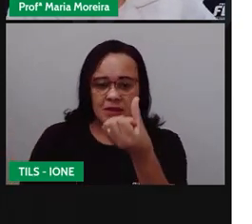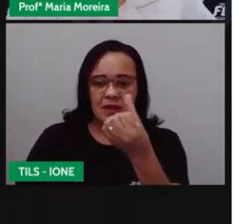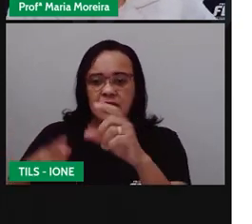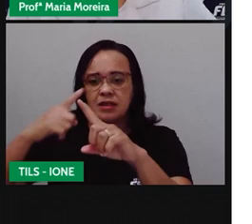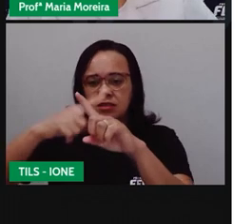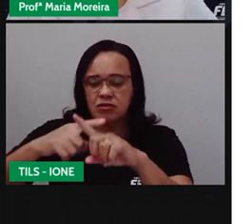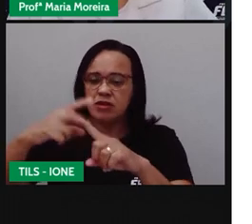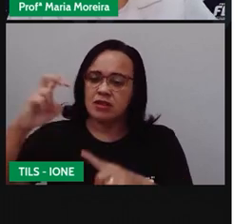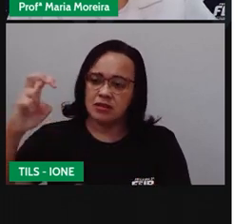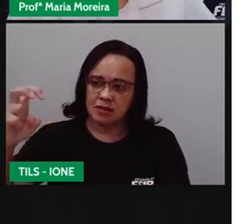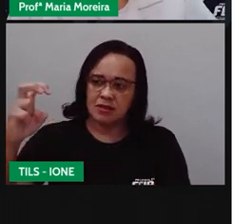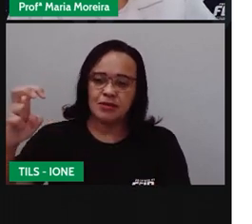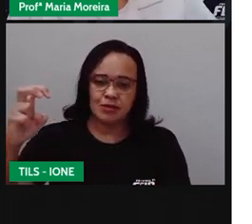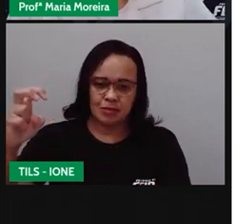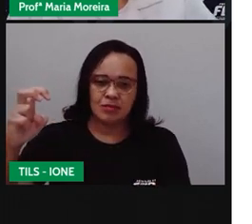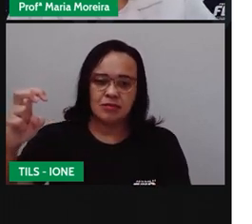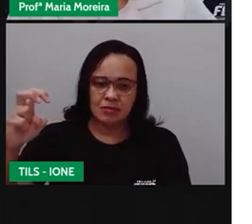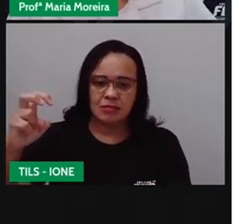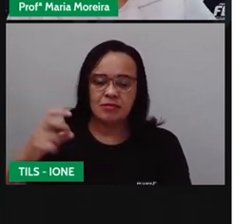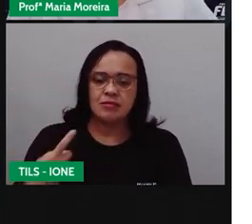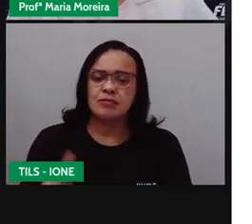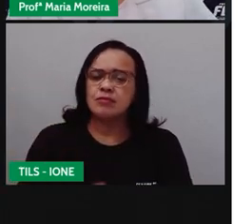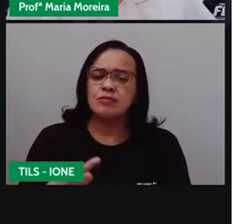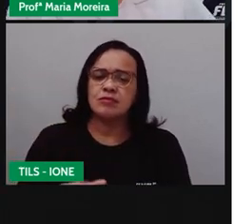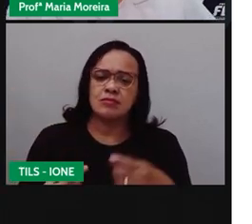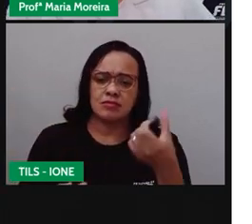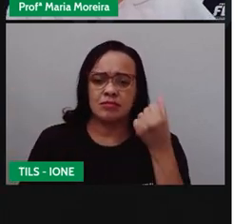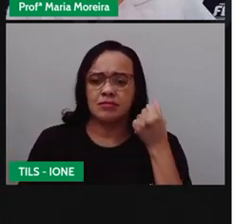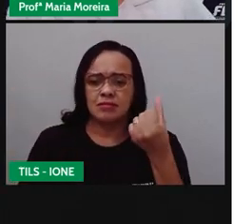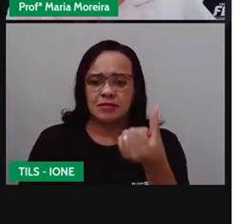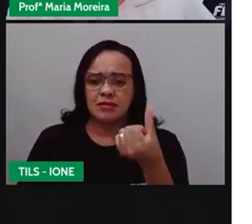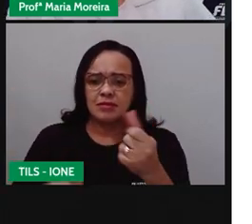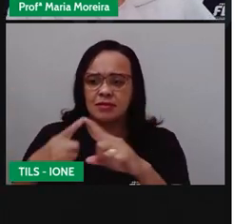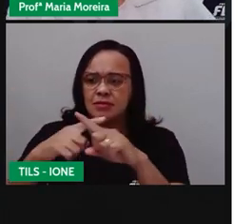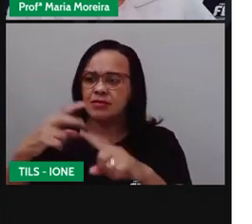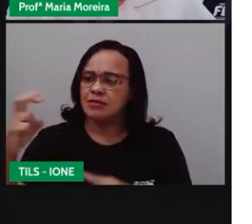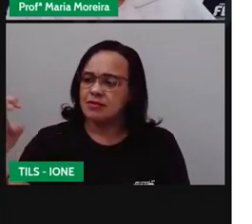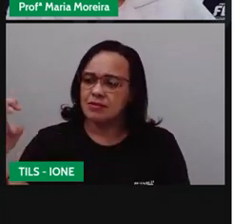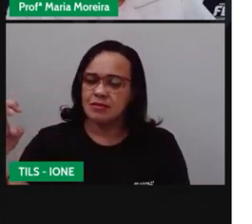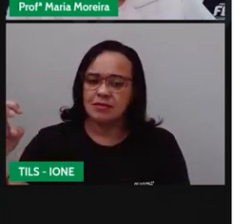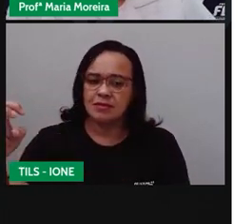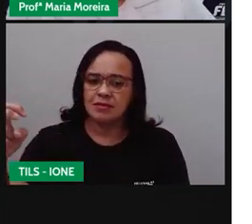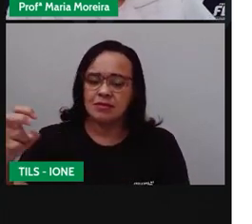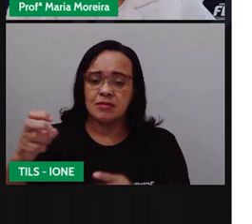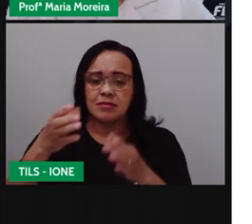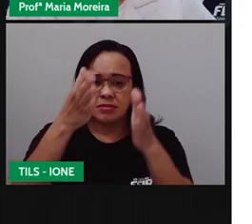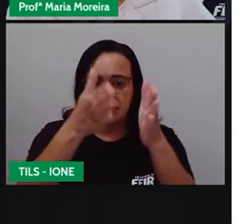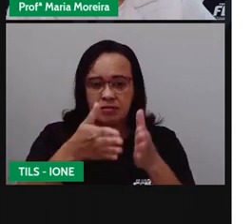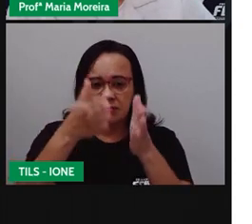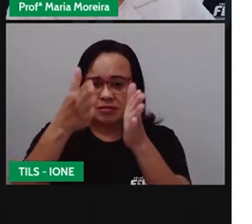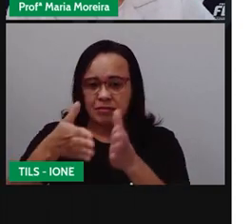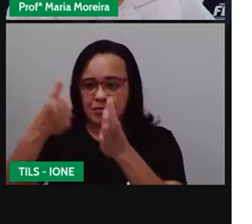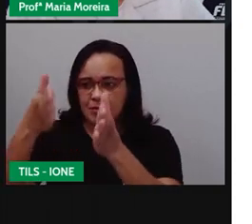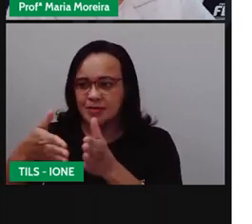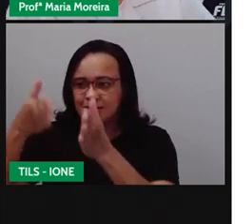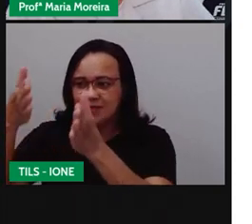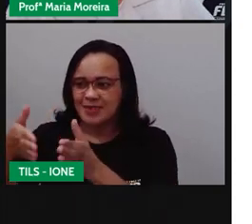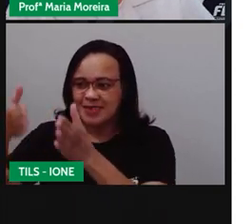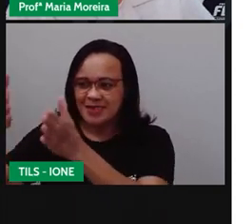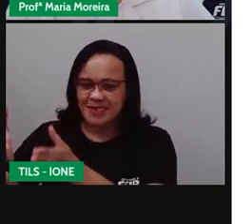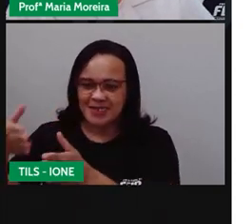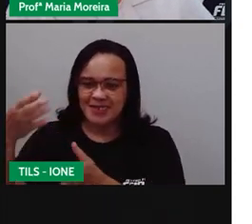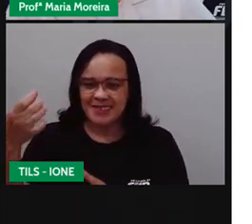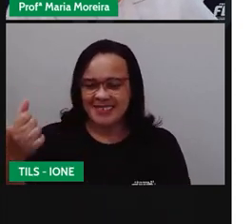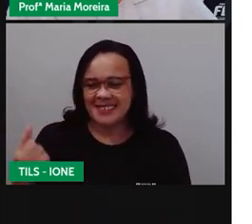vezes 5. Por que, pró, 6 vezes 5? Porque eu vou ter quantas colunas? Ó, 1, 2, 3,